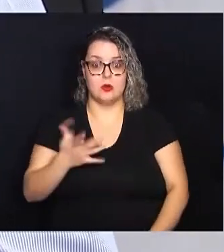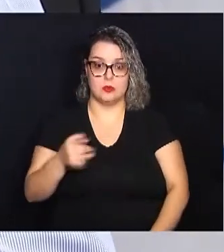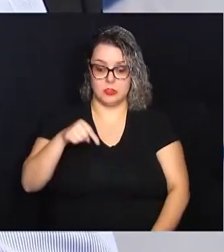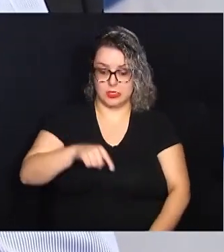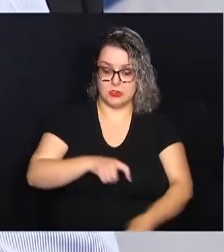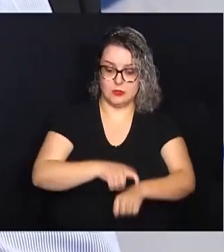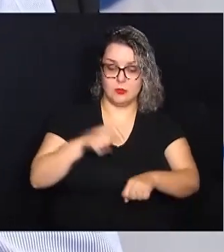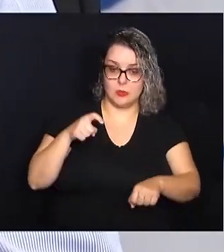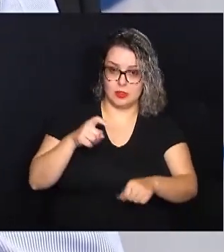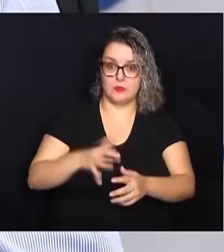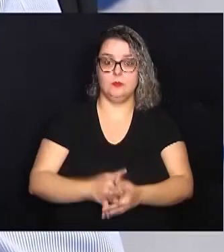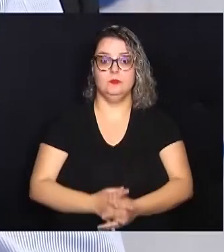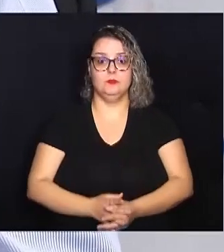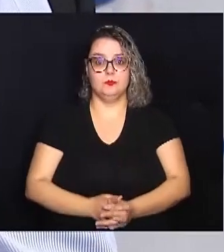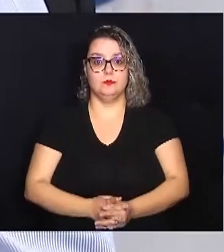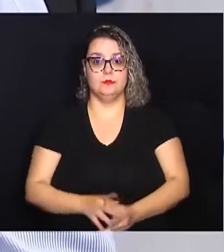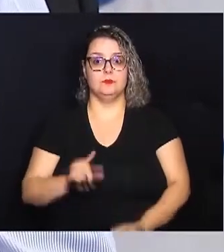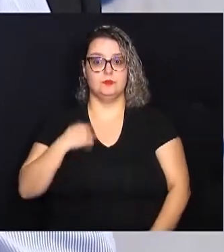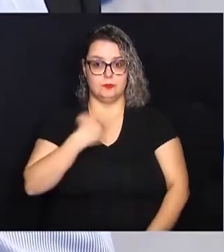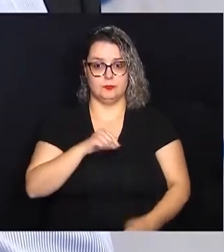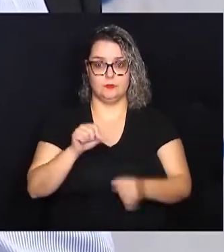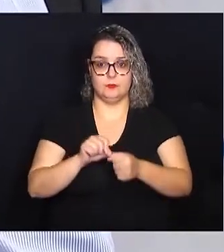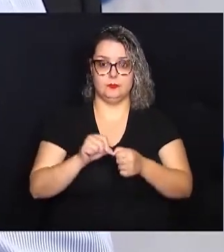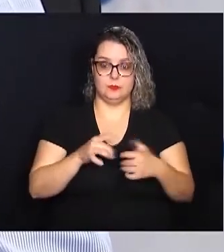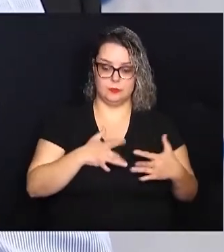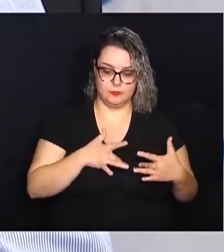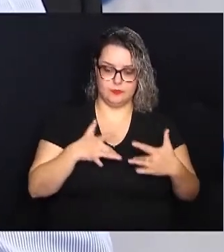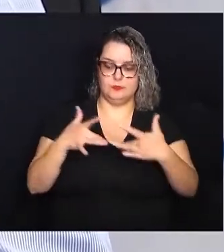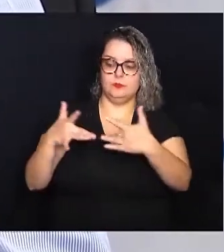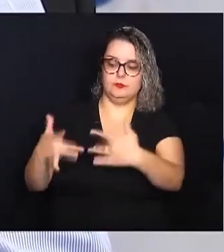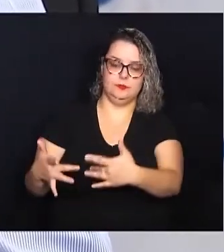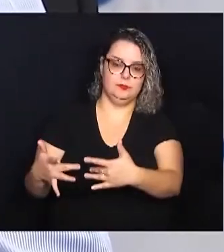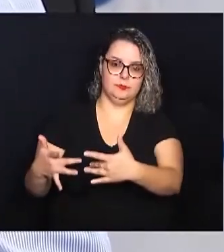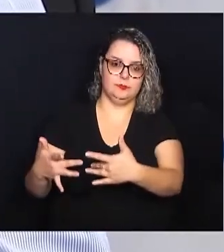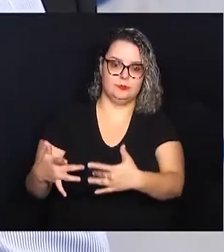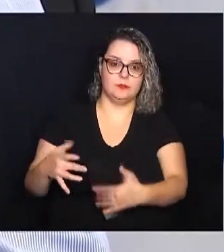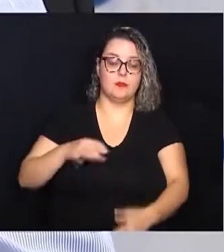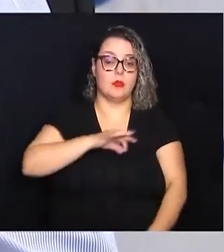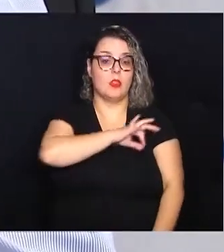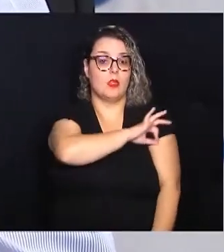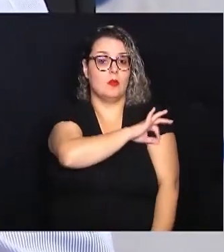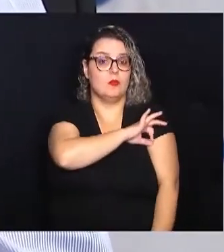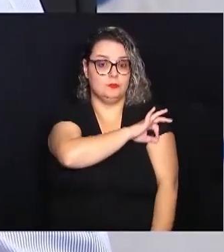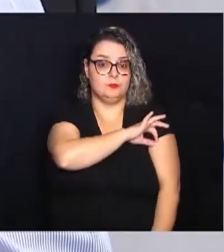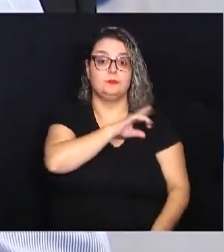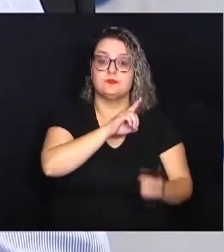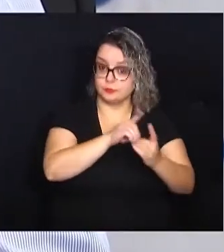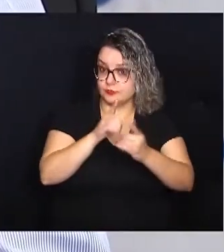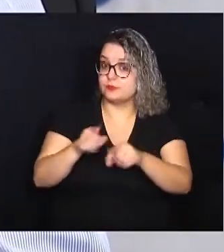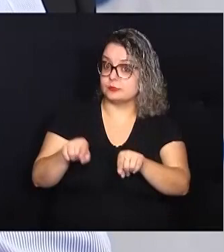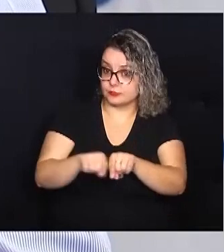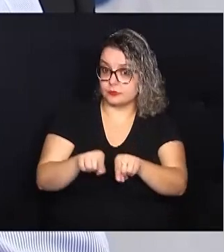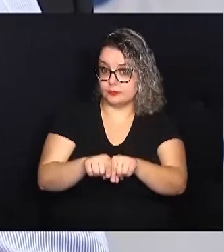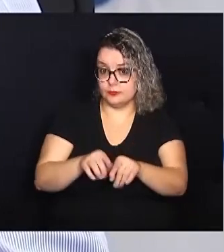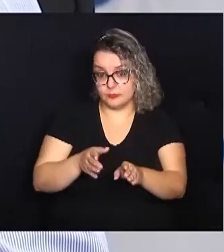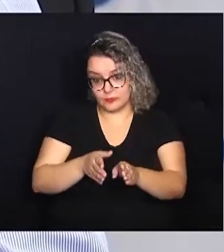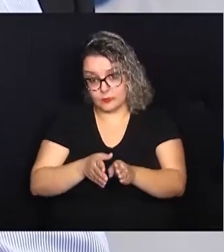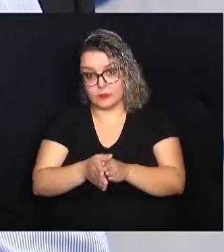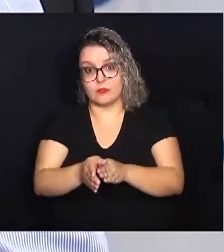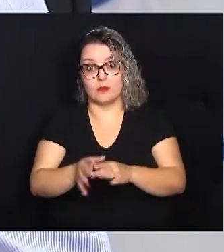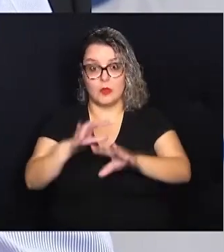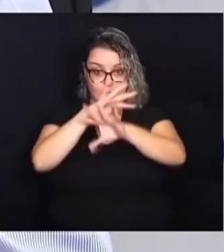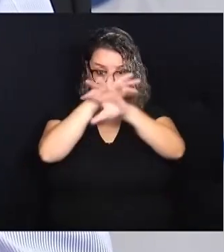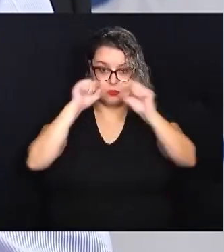período, então nós estamos fazendo essa doação para a Prefeitura, atendendo inclusive a uma recomendação do Tribunal